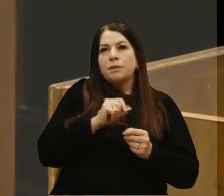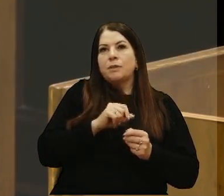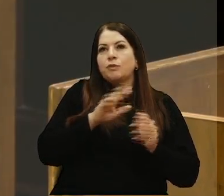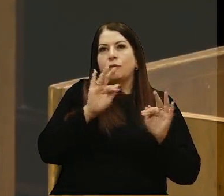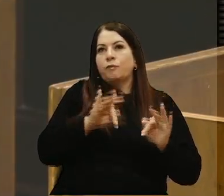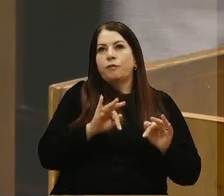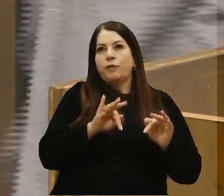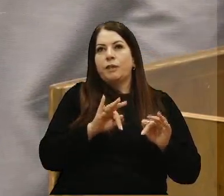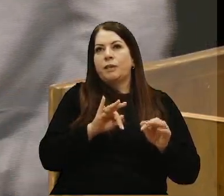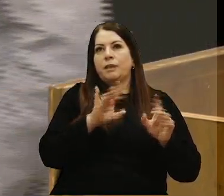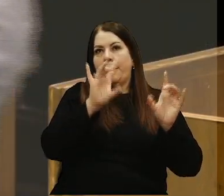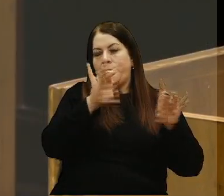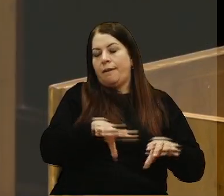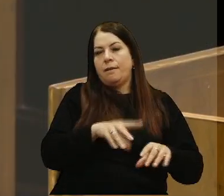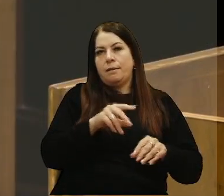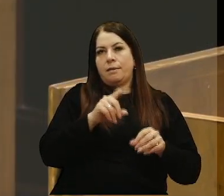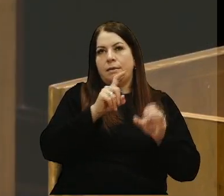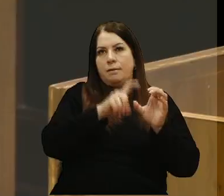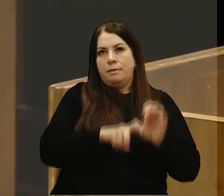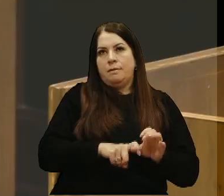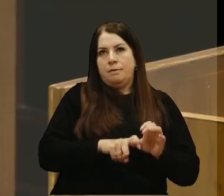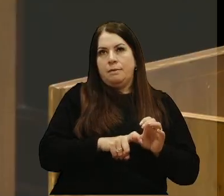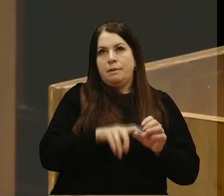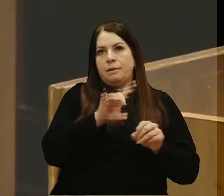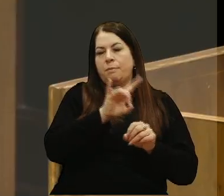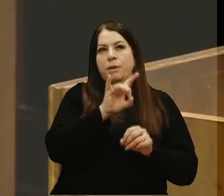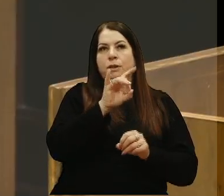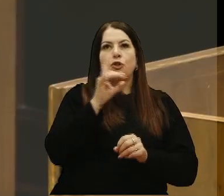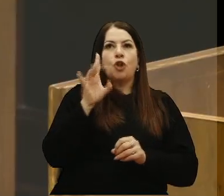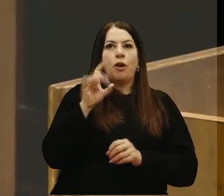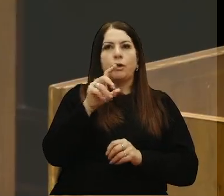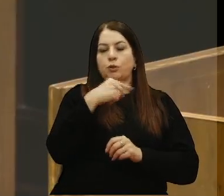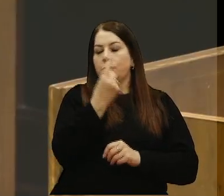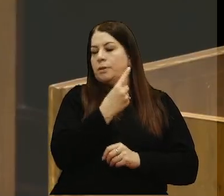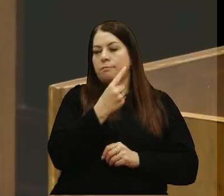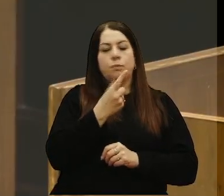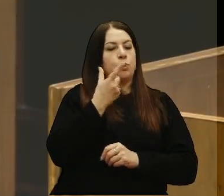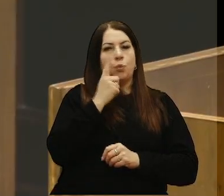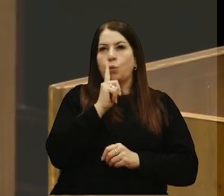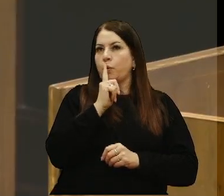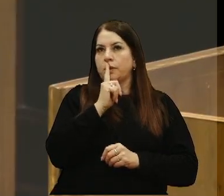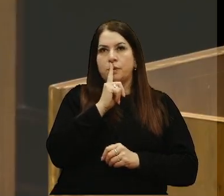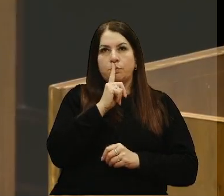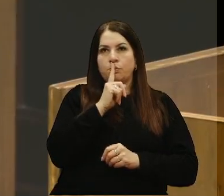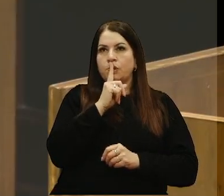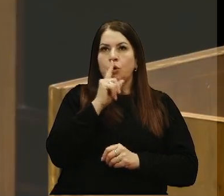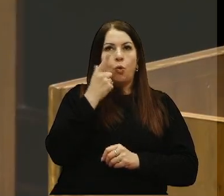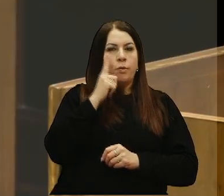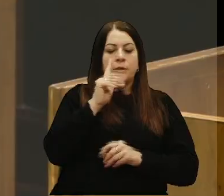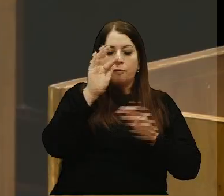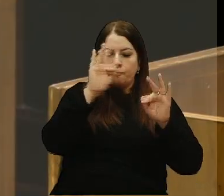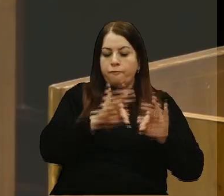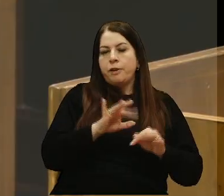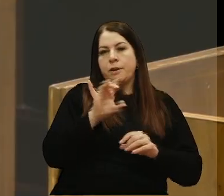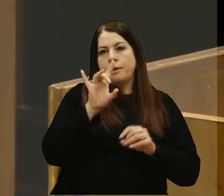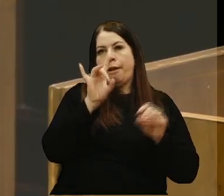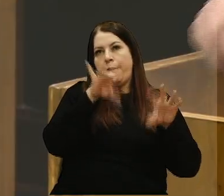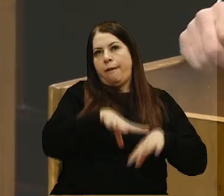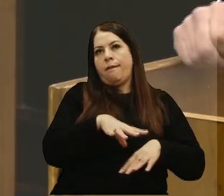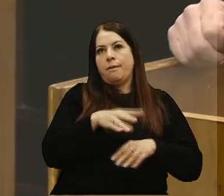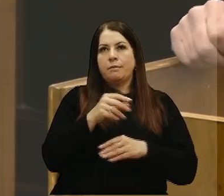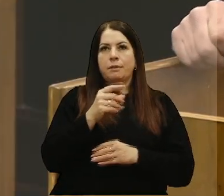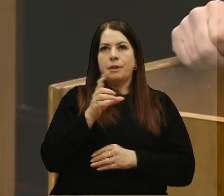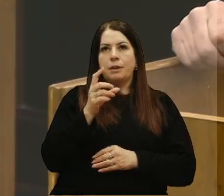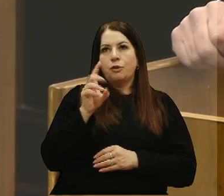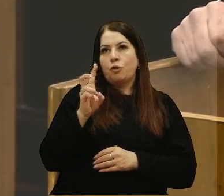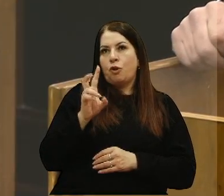química sozinho. Declaração de líder do Progressista. Confesso que não consigo superar a dependência química